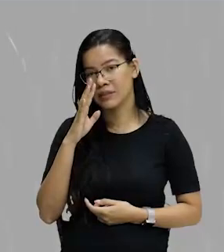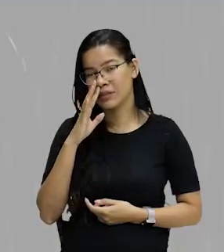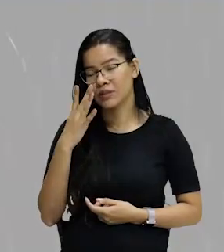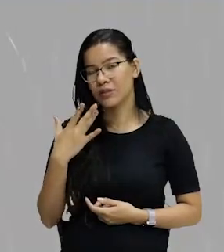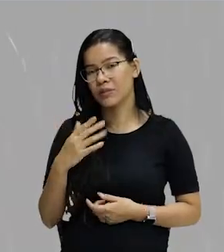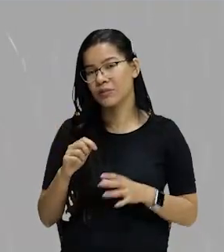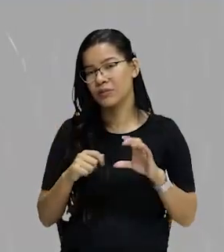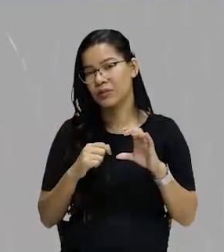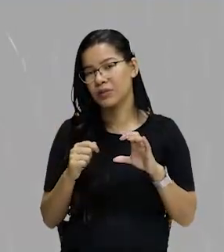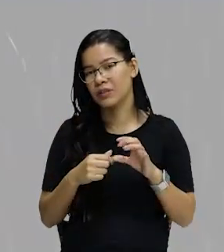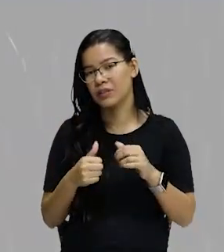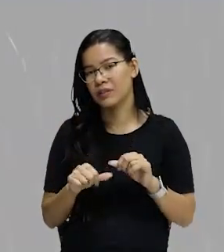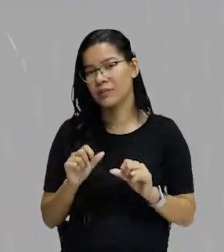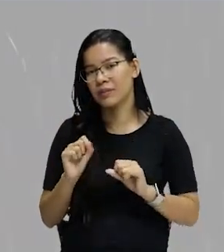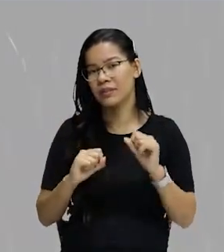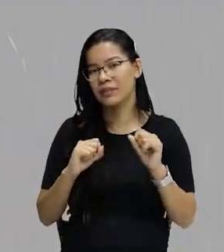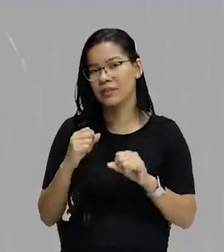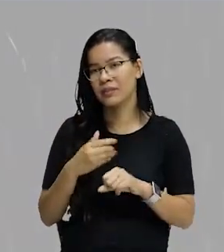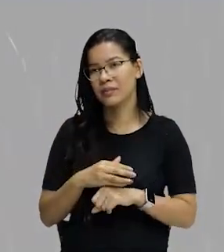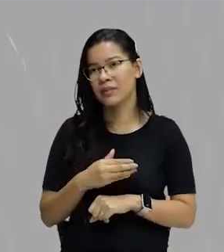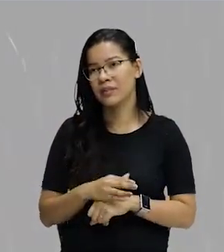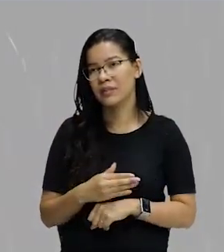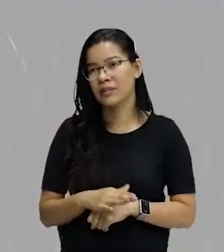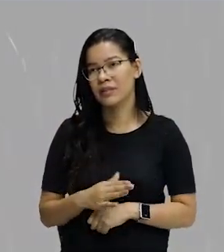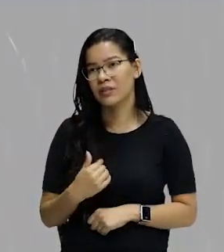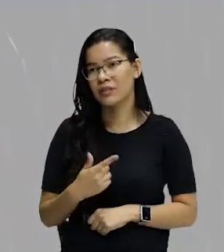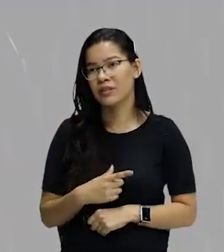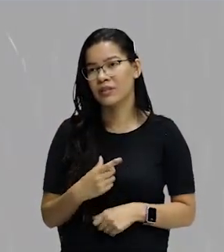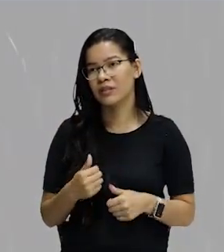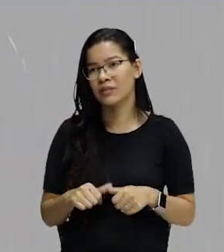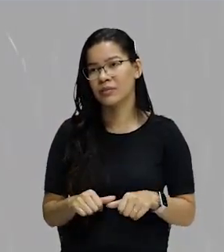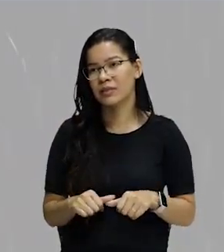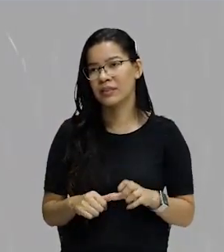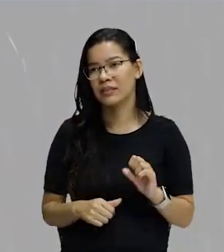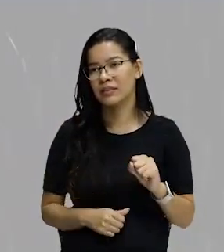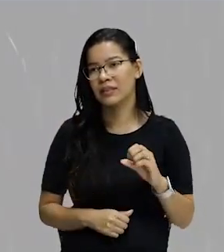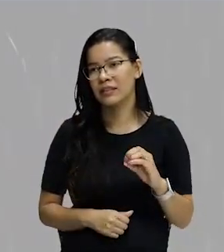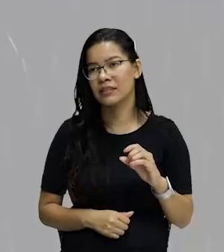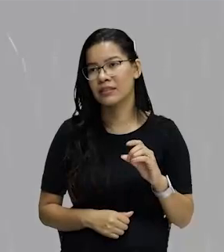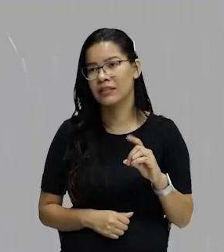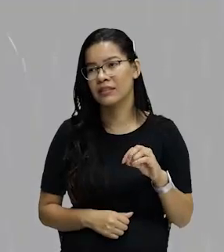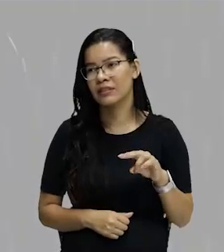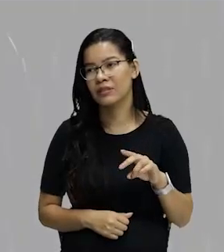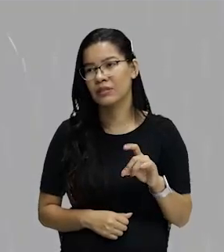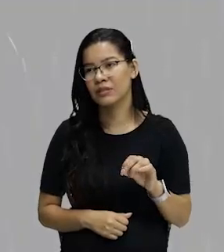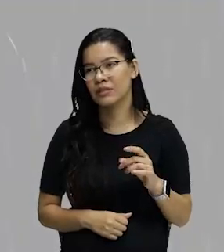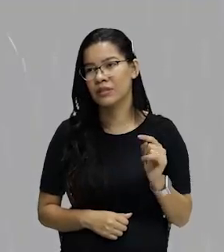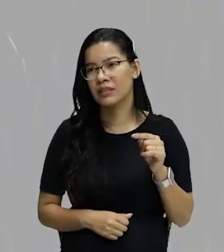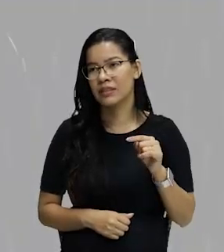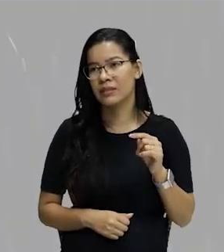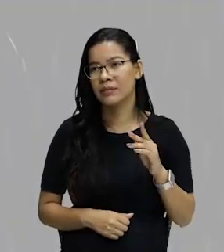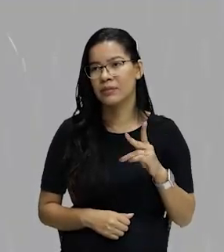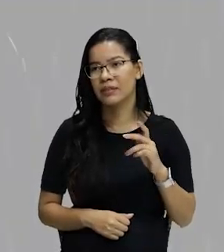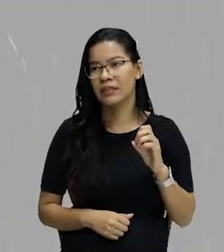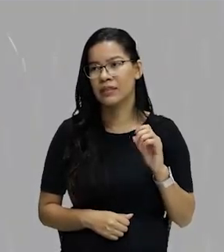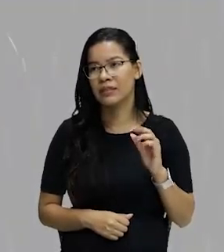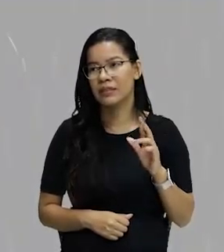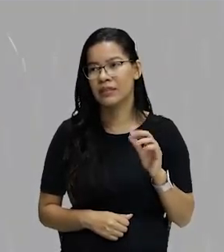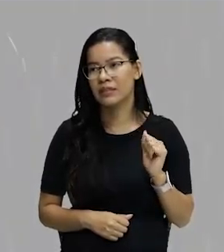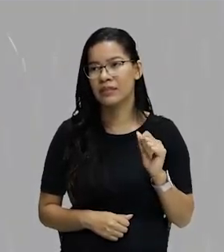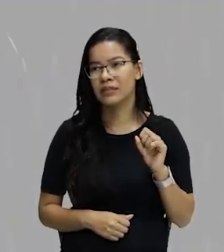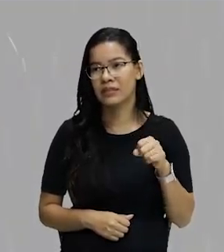lá praticando a escalada e algumas pessoas chegaram: o que vocês estão fazendo? Nós estamos escalando. E o pessoal: mas escalando o quê? Essa pedra desse tamaninho